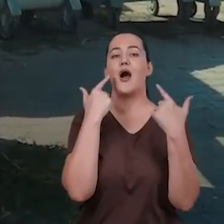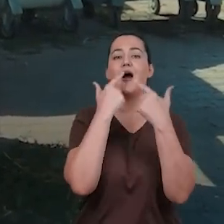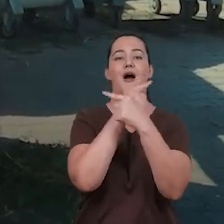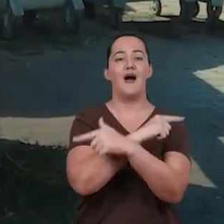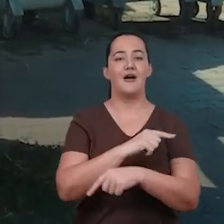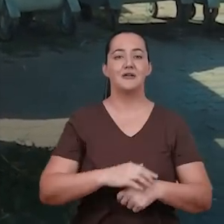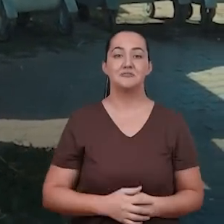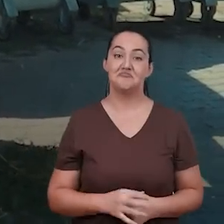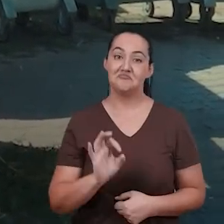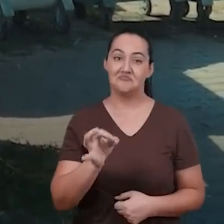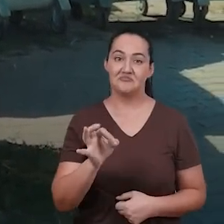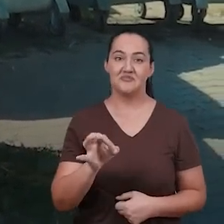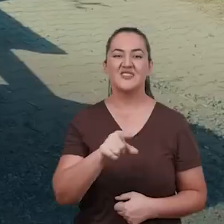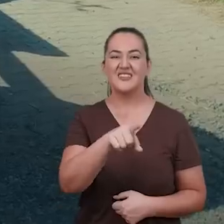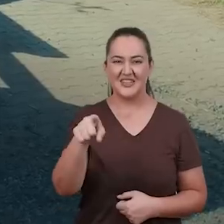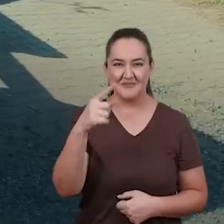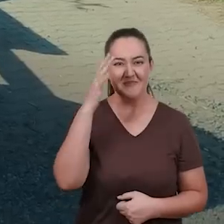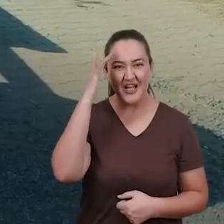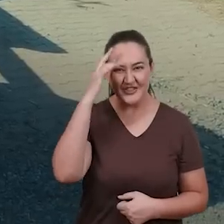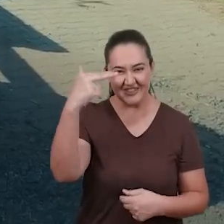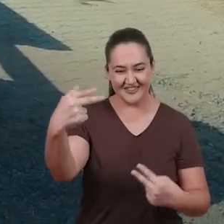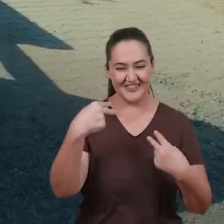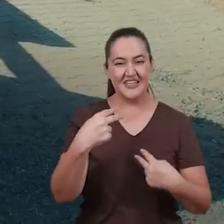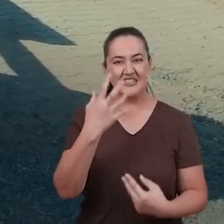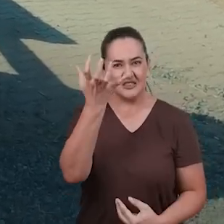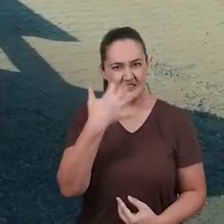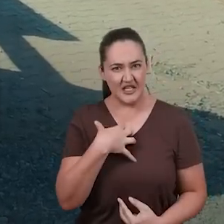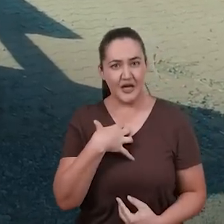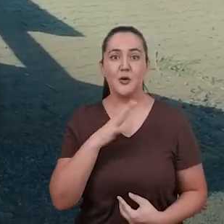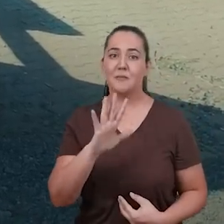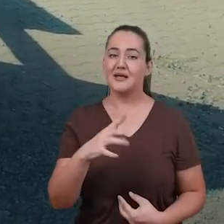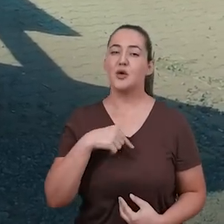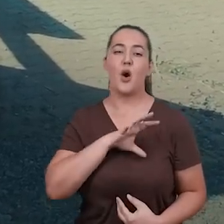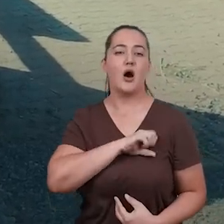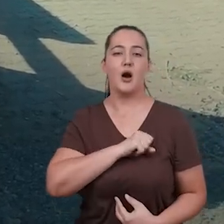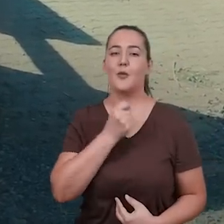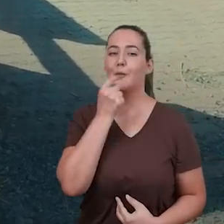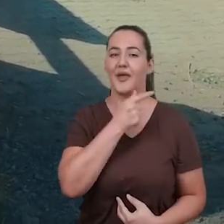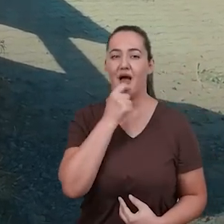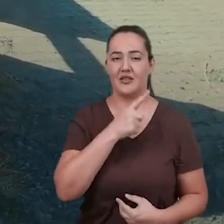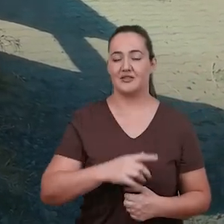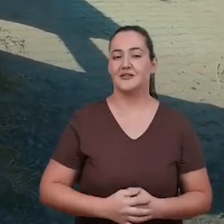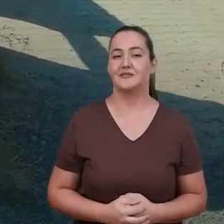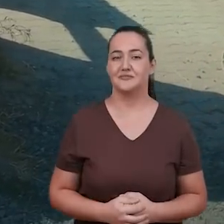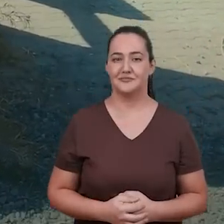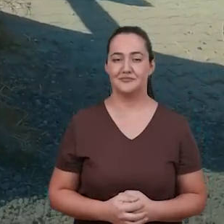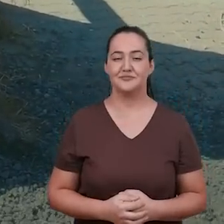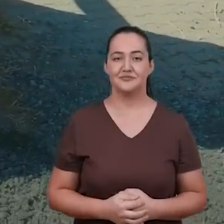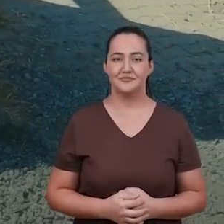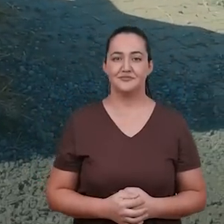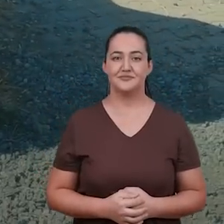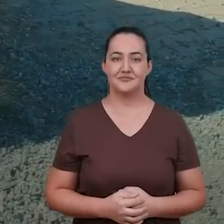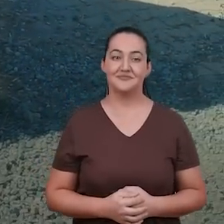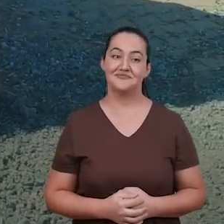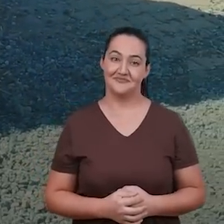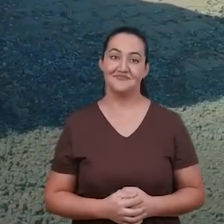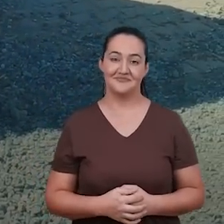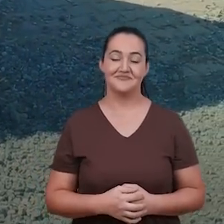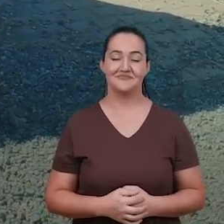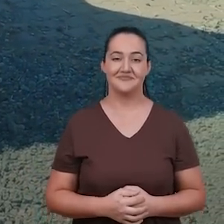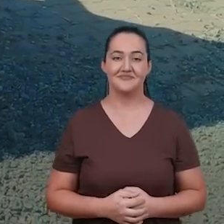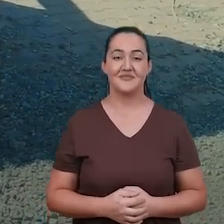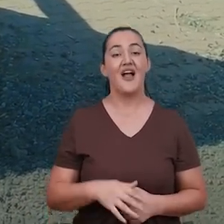caramba. Isso aí. Eu só imagino muito sério assim na TV, mas ninguém sabe como é que sou um piadista. É, aqui por trás a gente tá